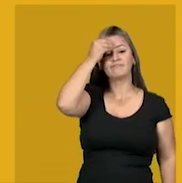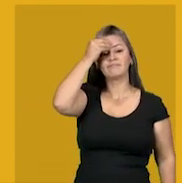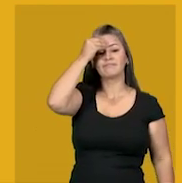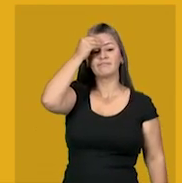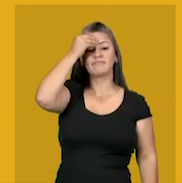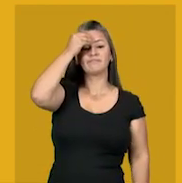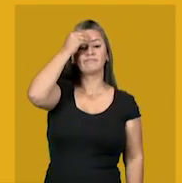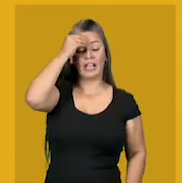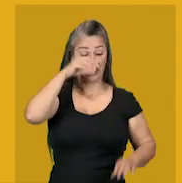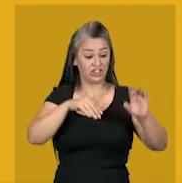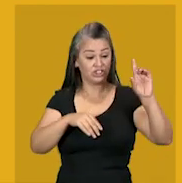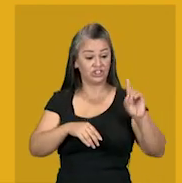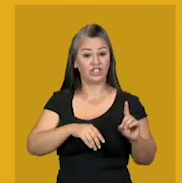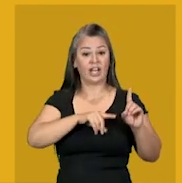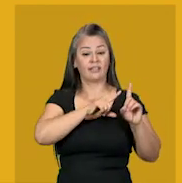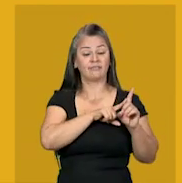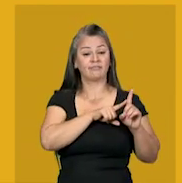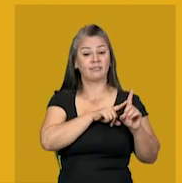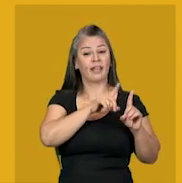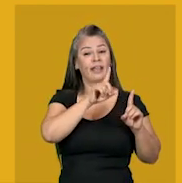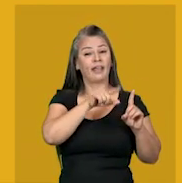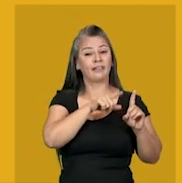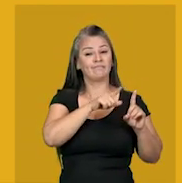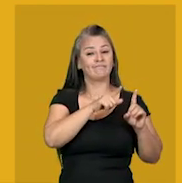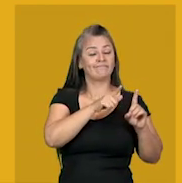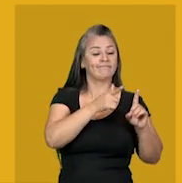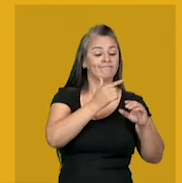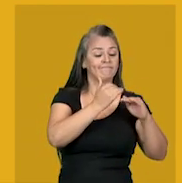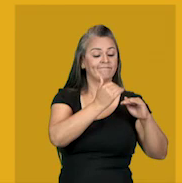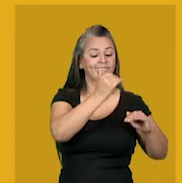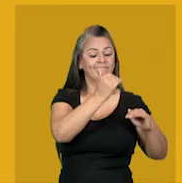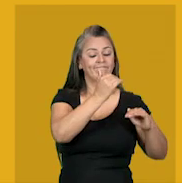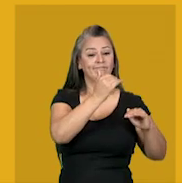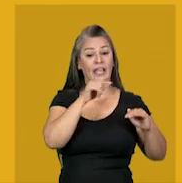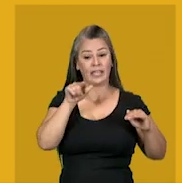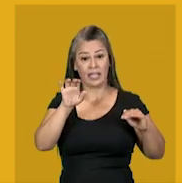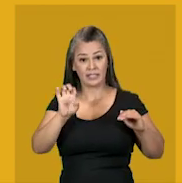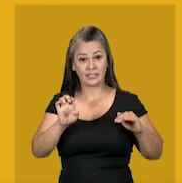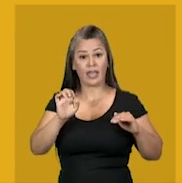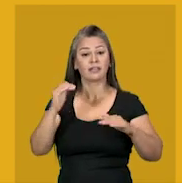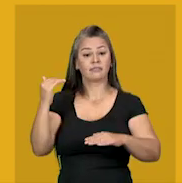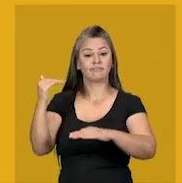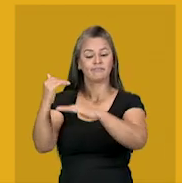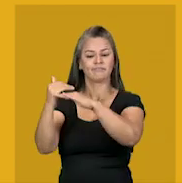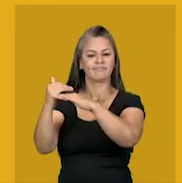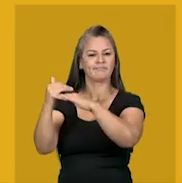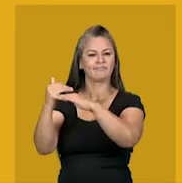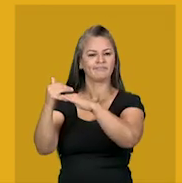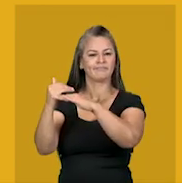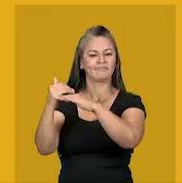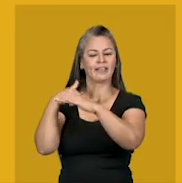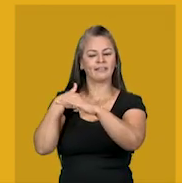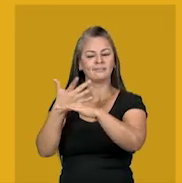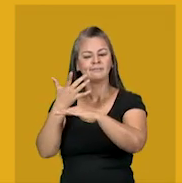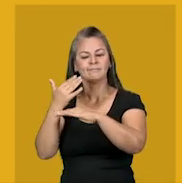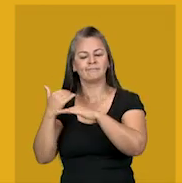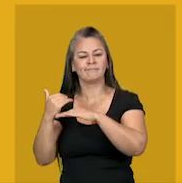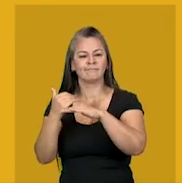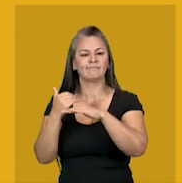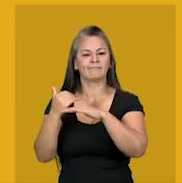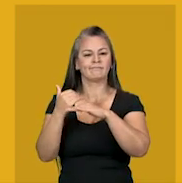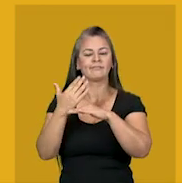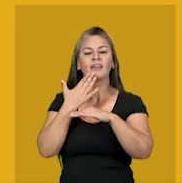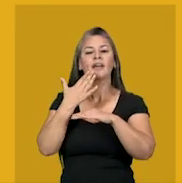a direita ela é mais inigualitária e a esquerda mais igualitária. Então, é o apreço pela igualdade que define